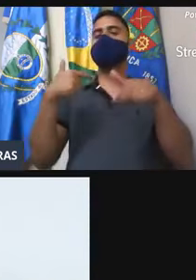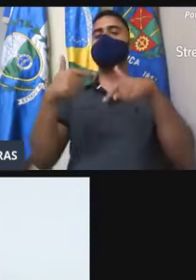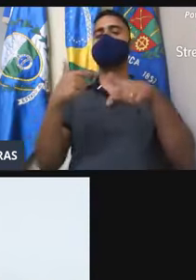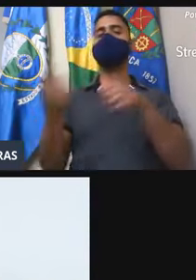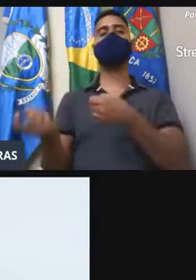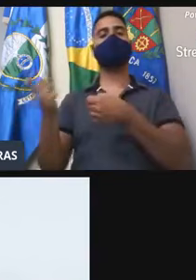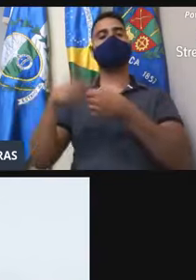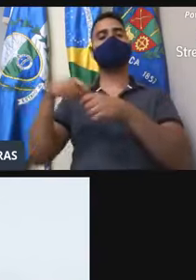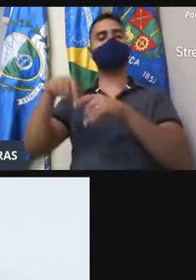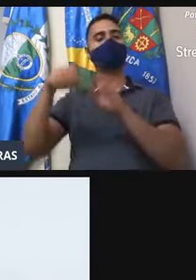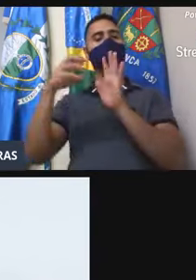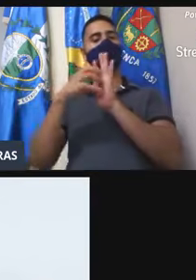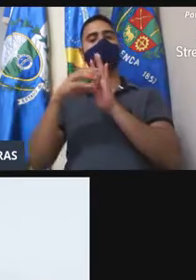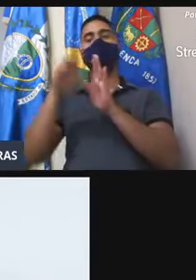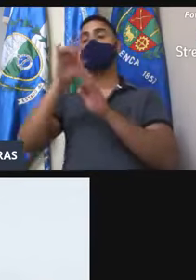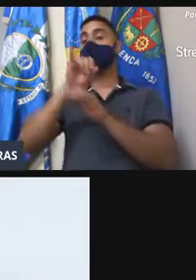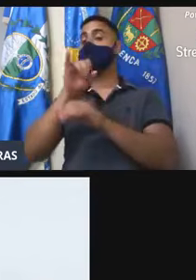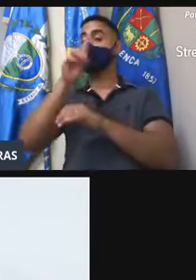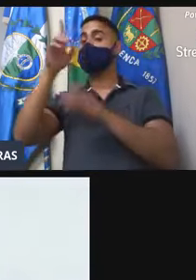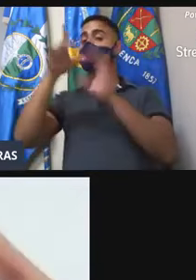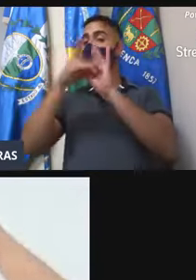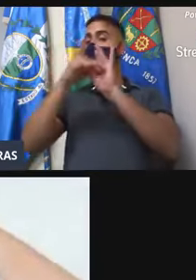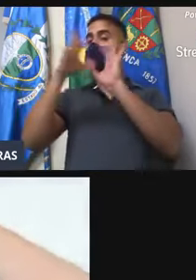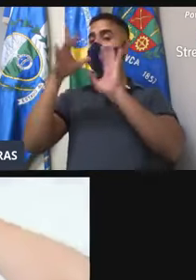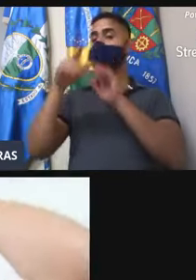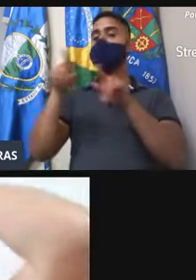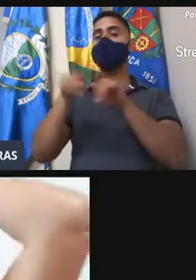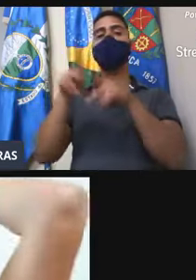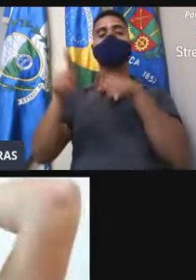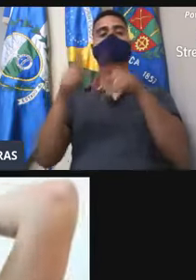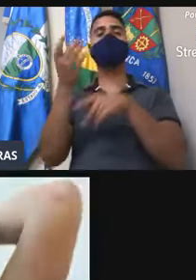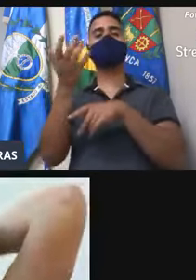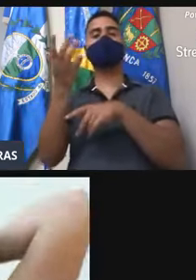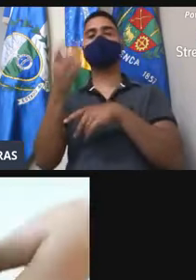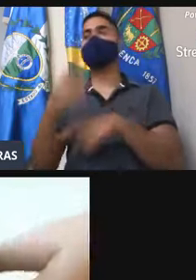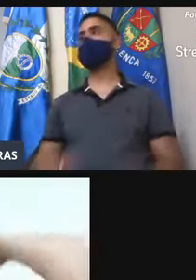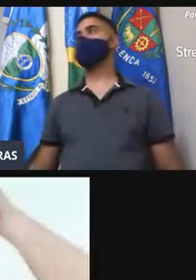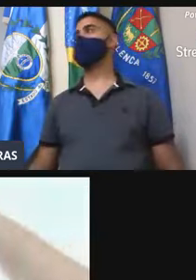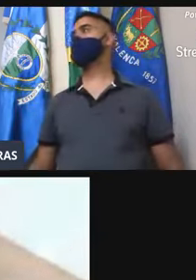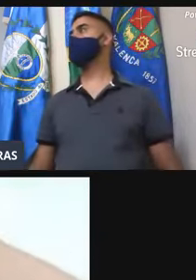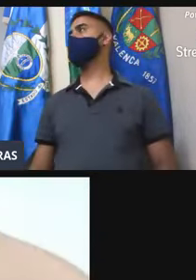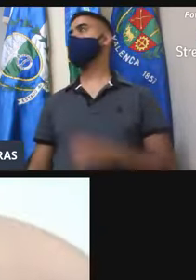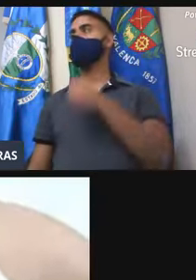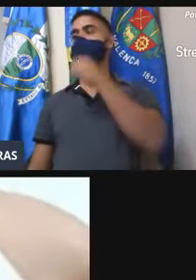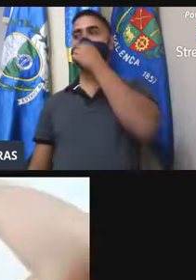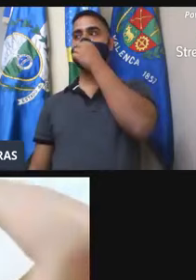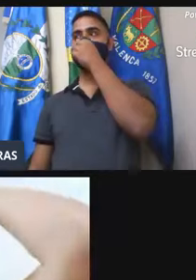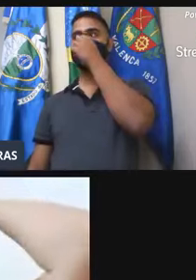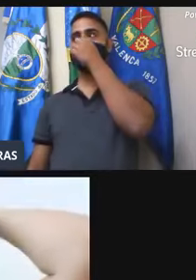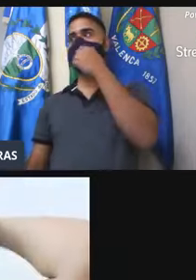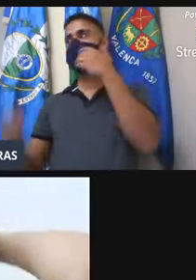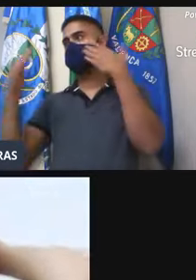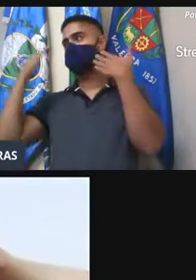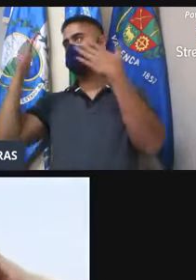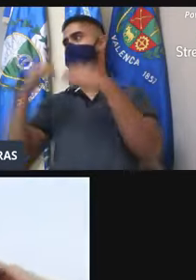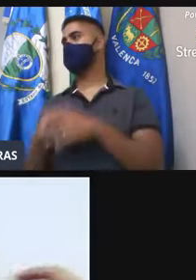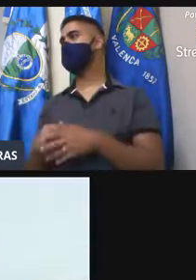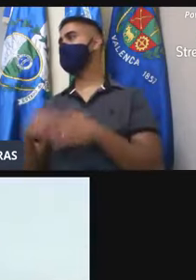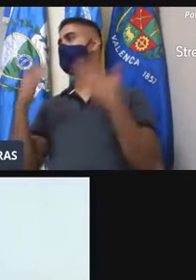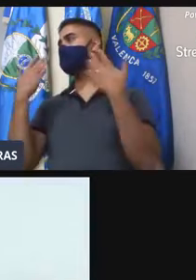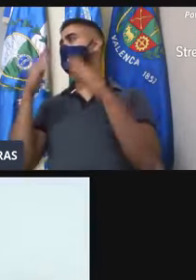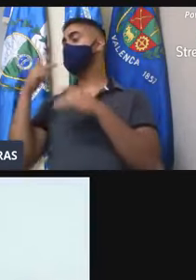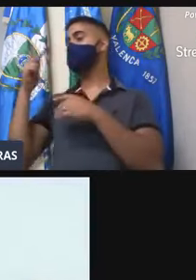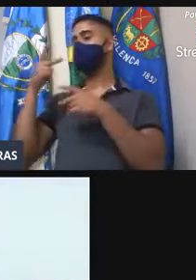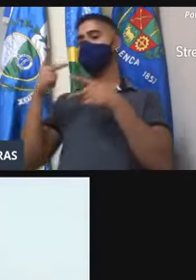para essa casa, se Deus permitir, o povo quiser, aqui estaremos. Obrigado. Vereador Pedro, parabéns pela